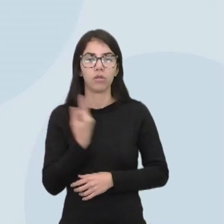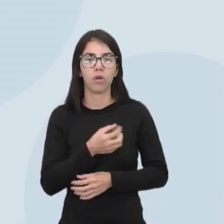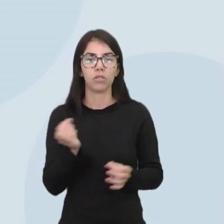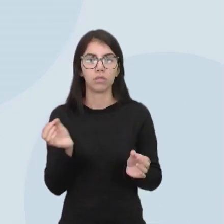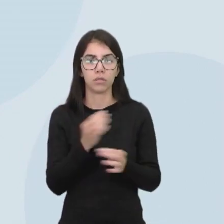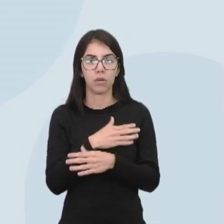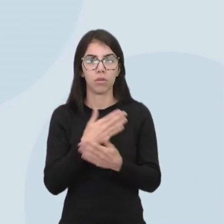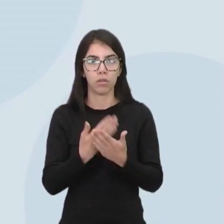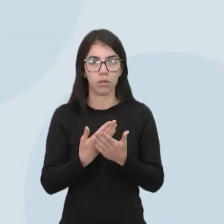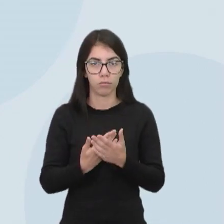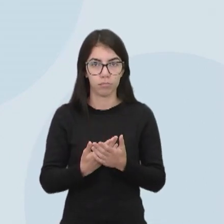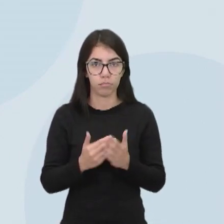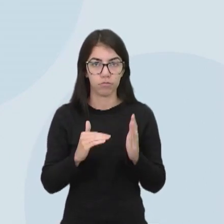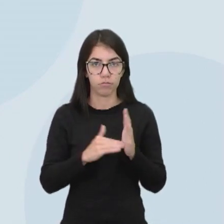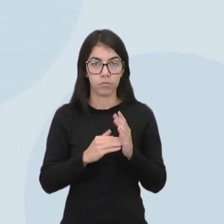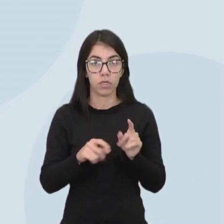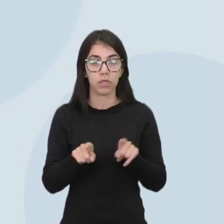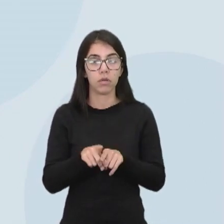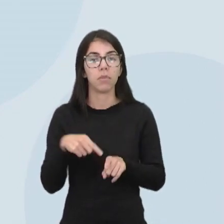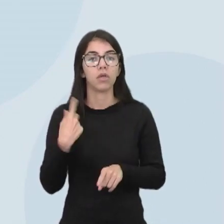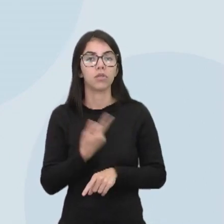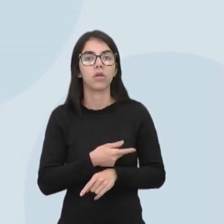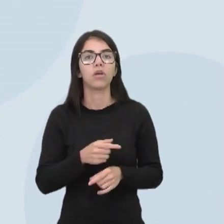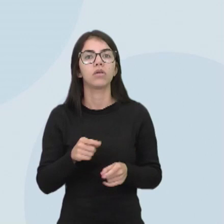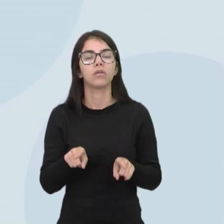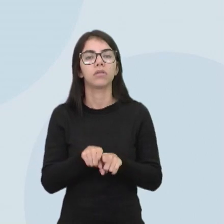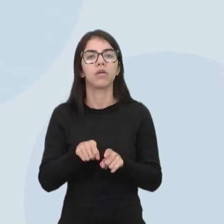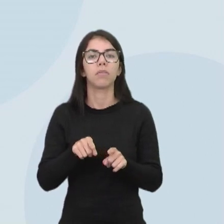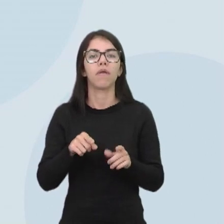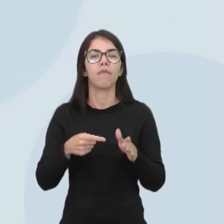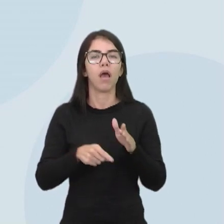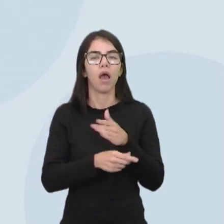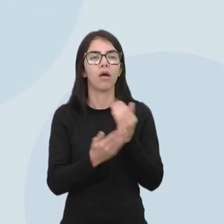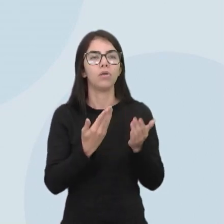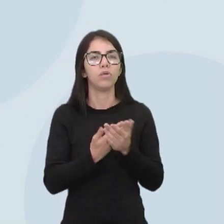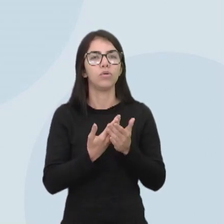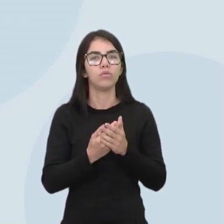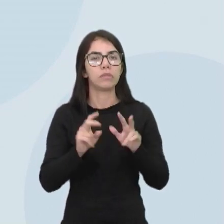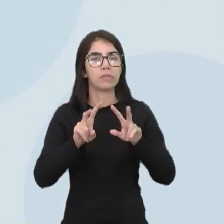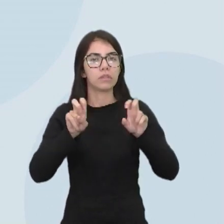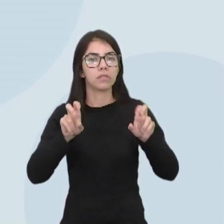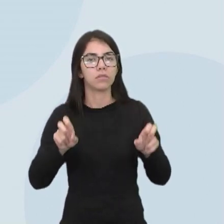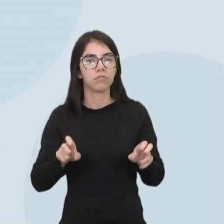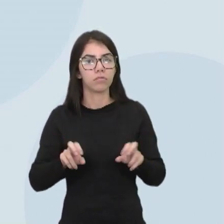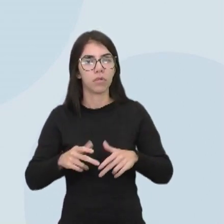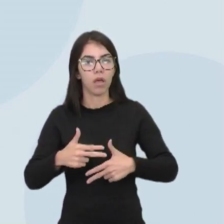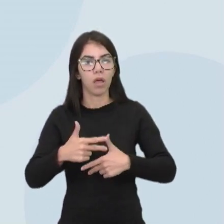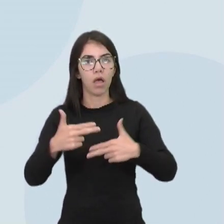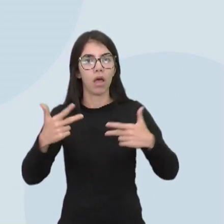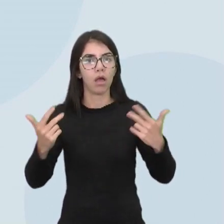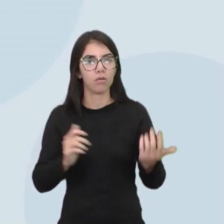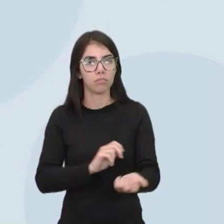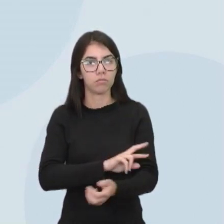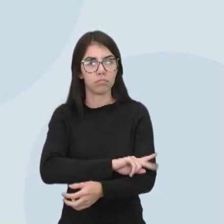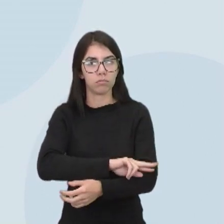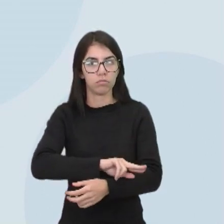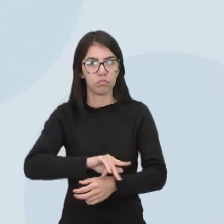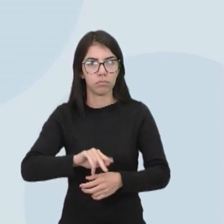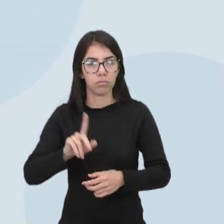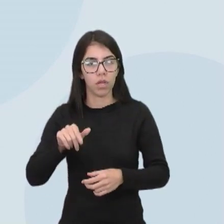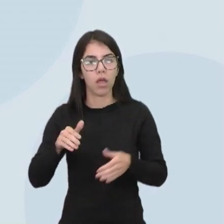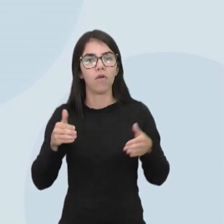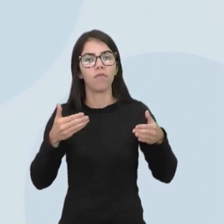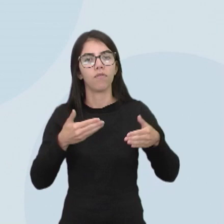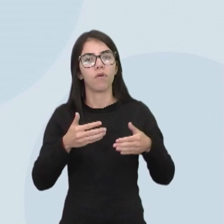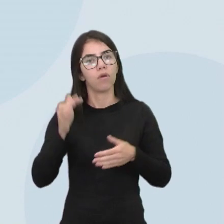aula aí, a gente vai estudar mais a fundo aí as questões étnico-raciais, em especial pela ótica